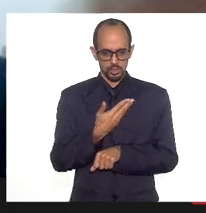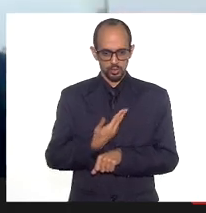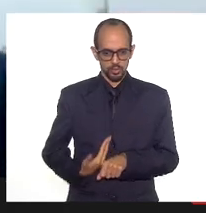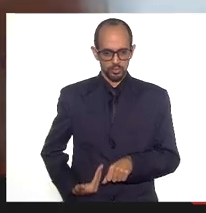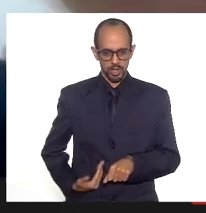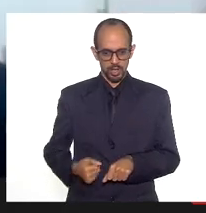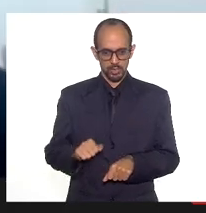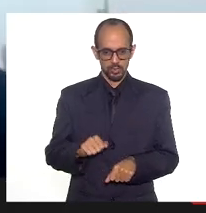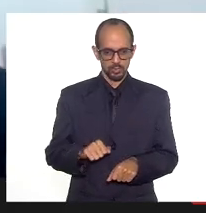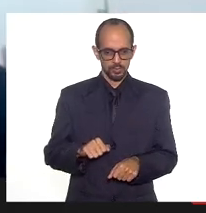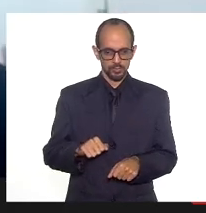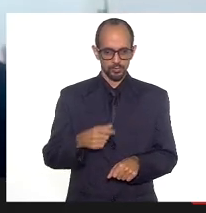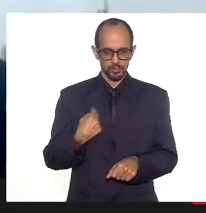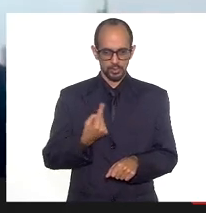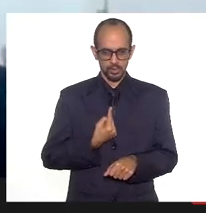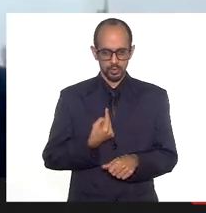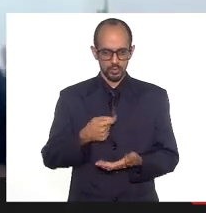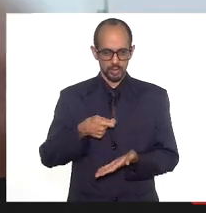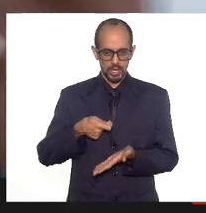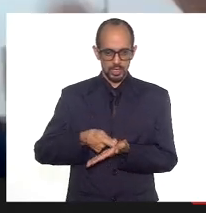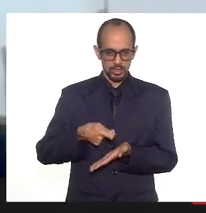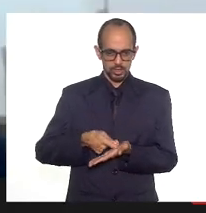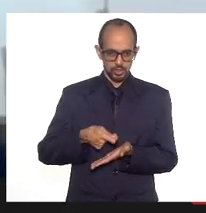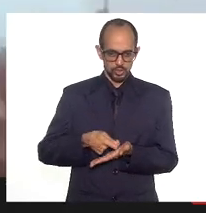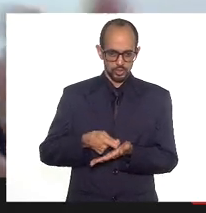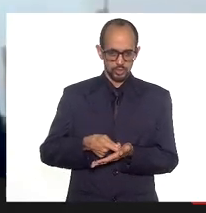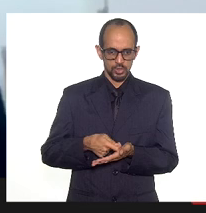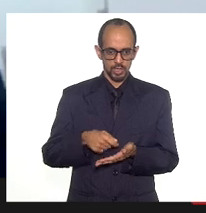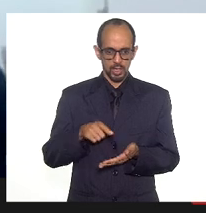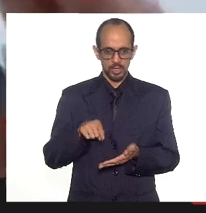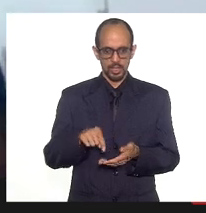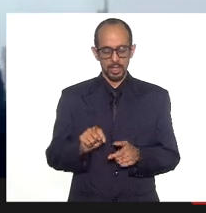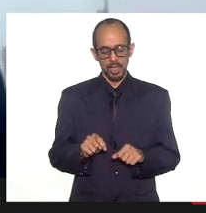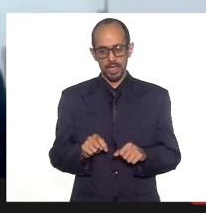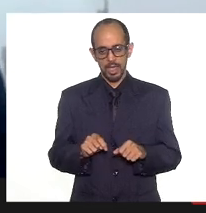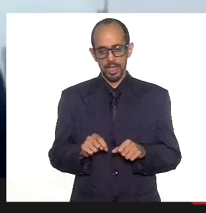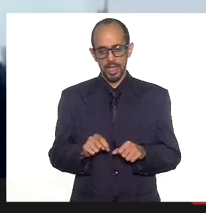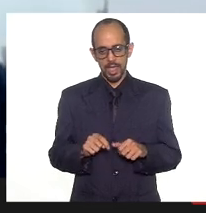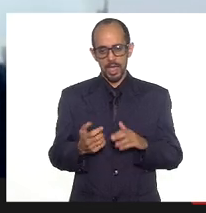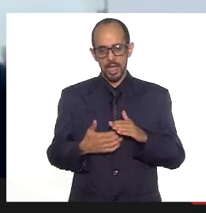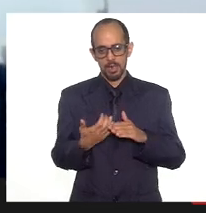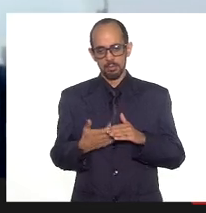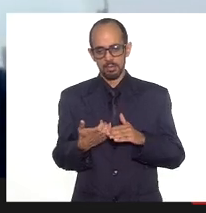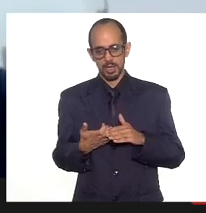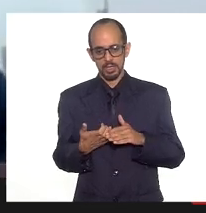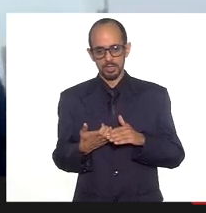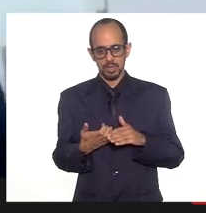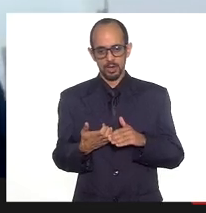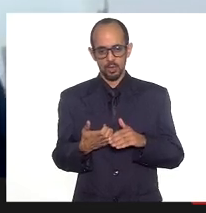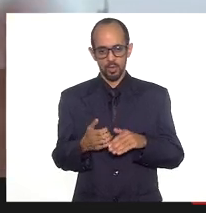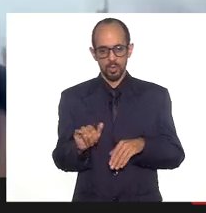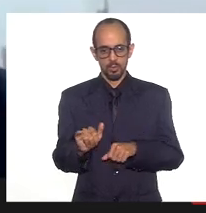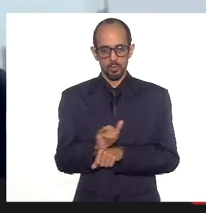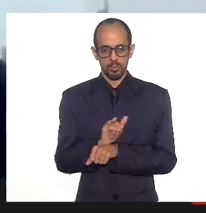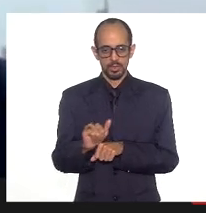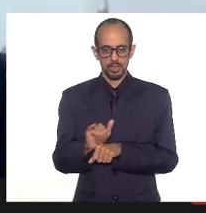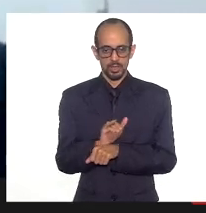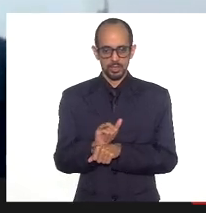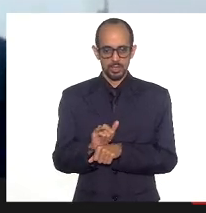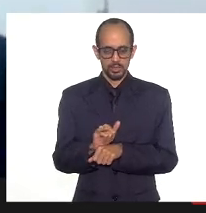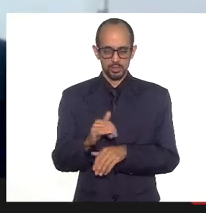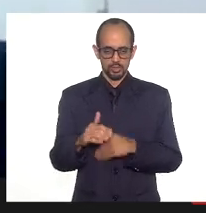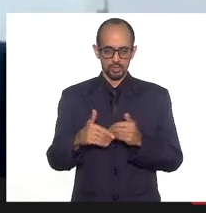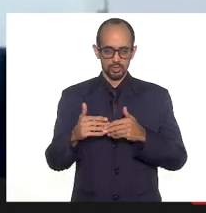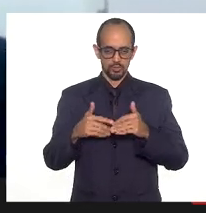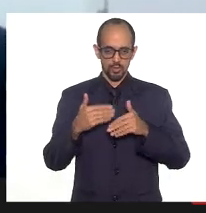em todas as máquinas, equipamentos e serviços, né? Pudesse ter um segmento prioritário a ser desenvolvido, né? A